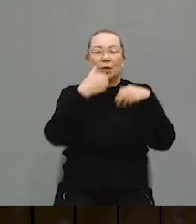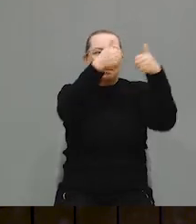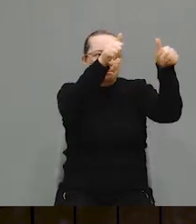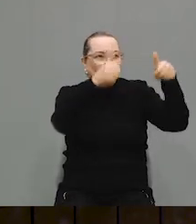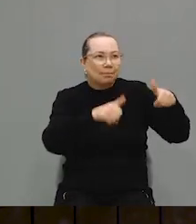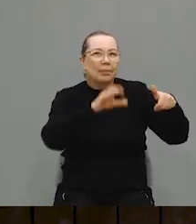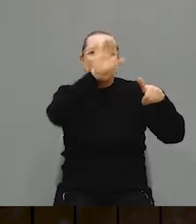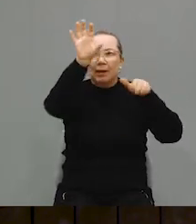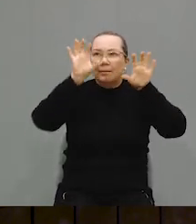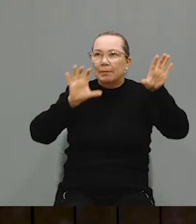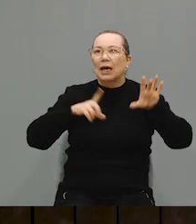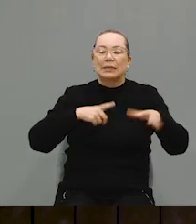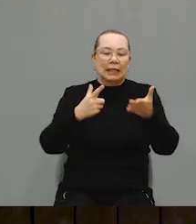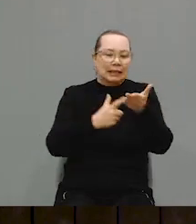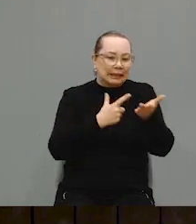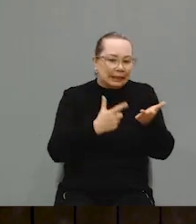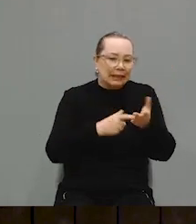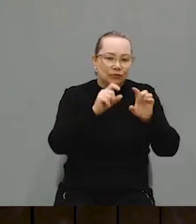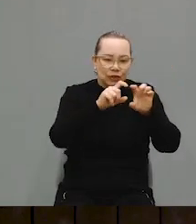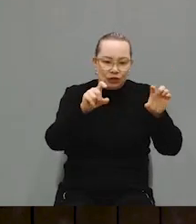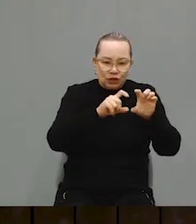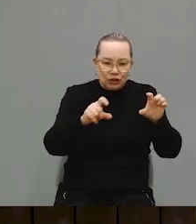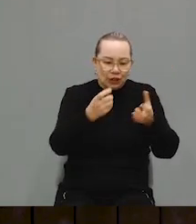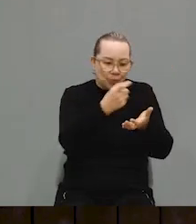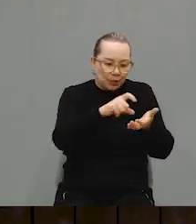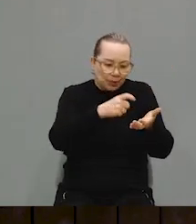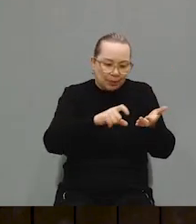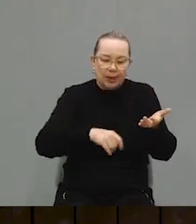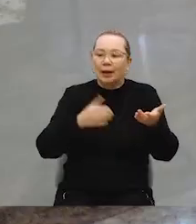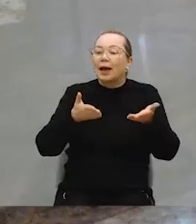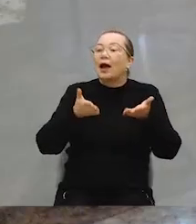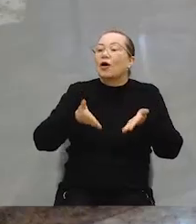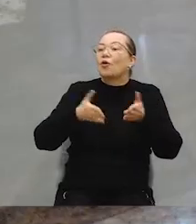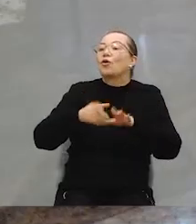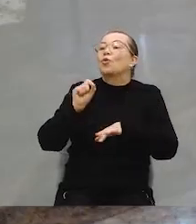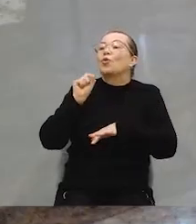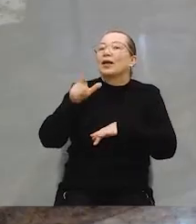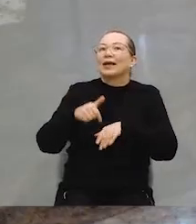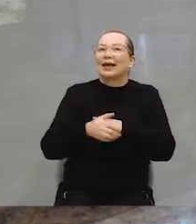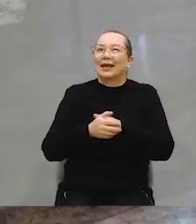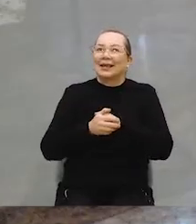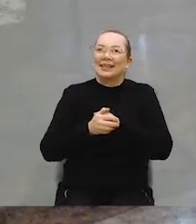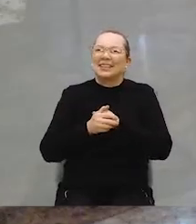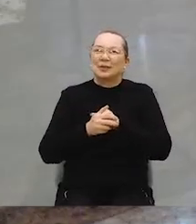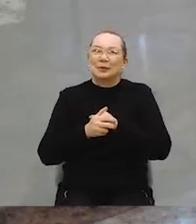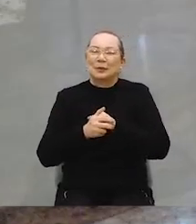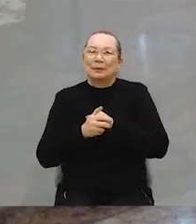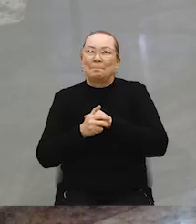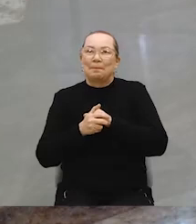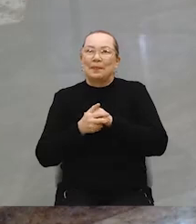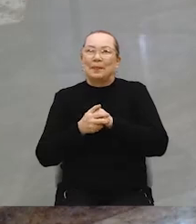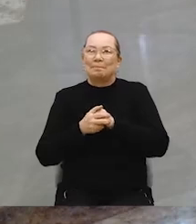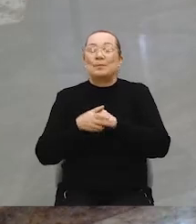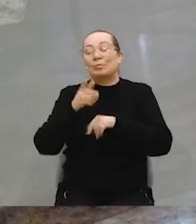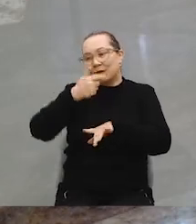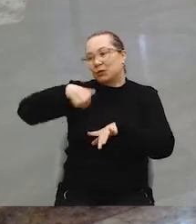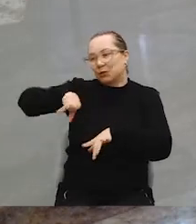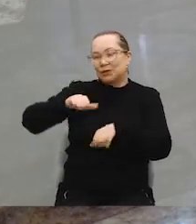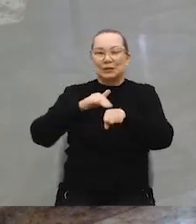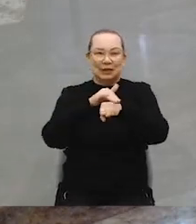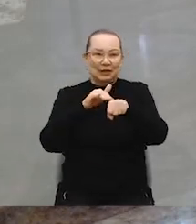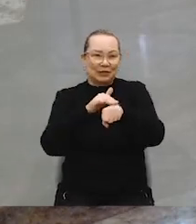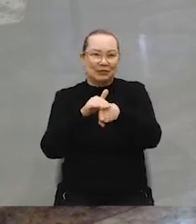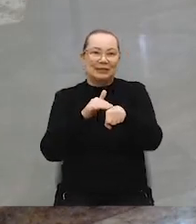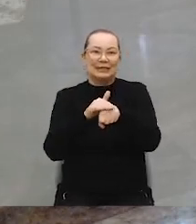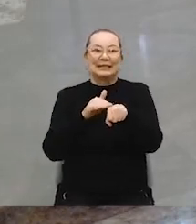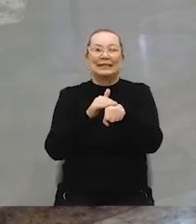exposição, a possibilidade do livro em quadrinhos. Nos coloca aí os rumos da Ovelha Azul, digamos assim. Assim, isso a gente estava conversando